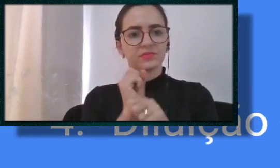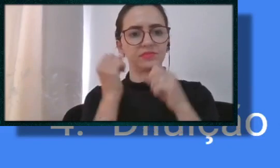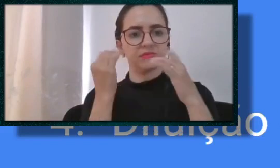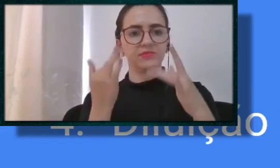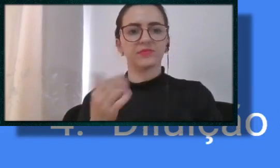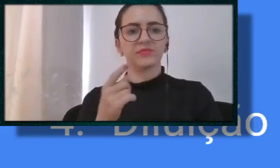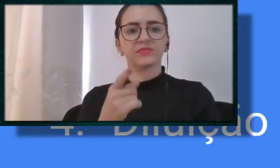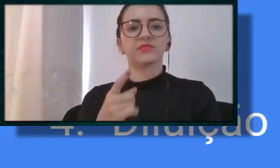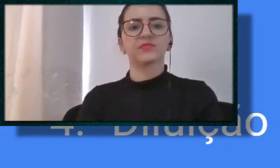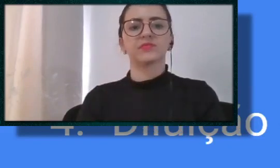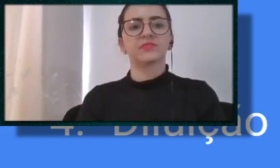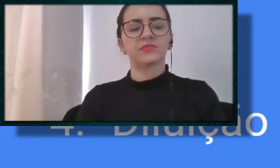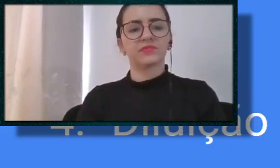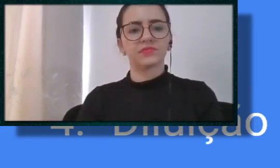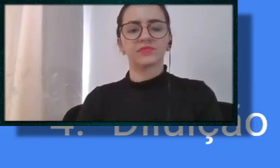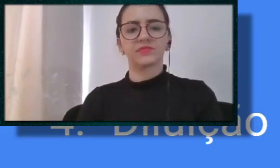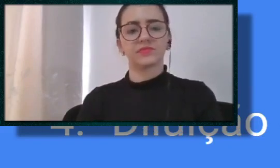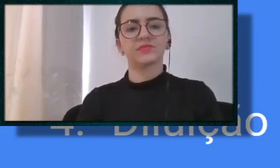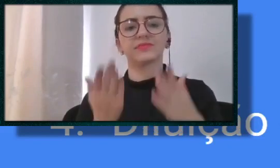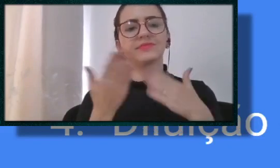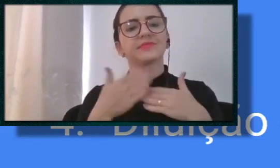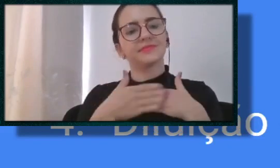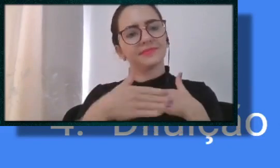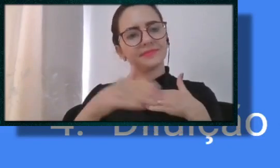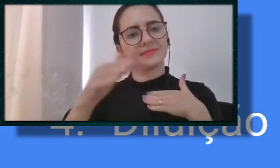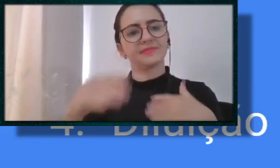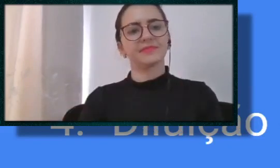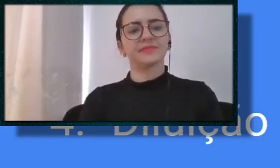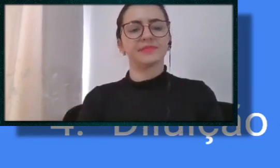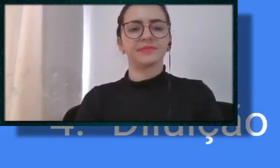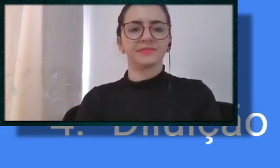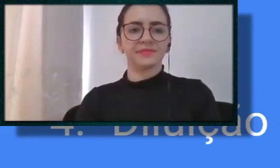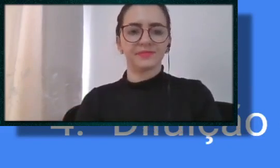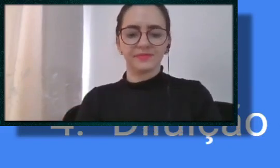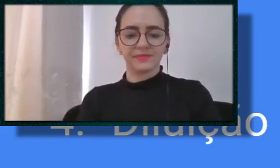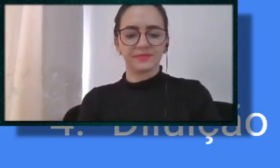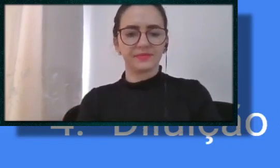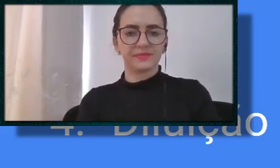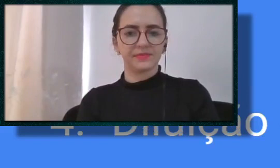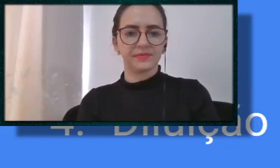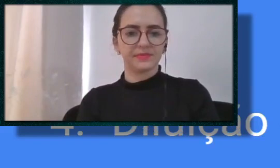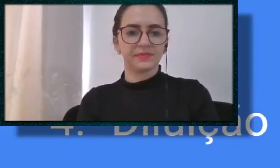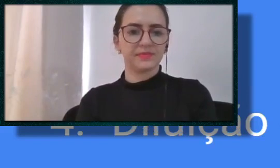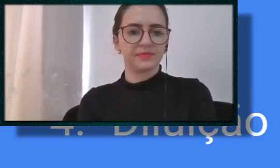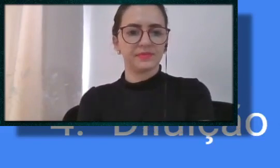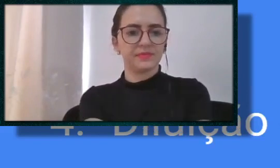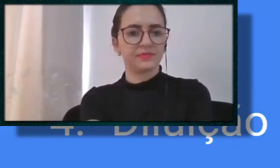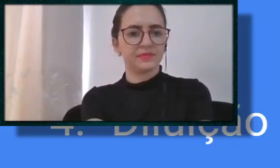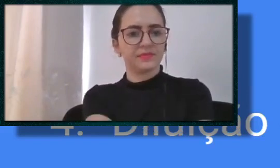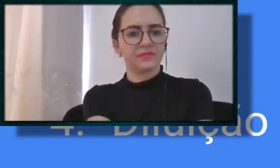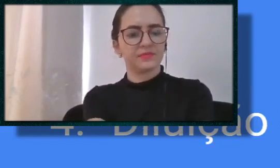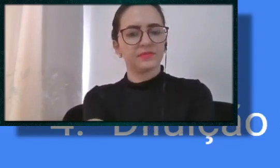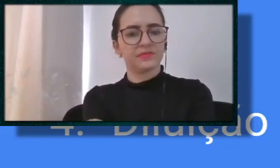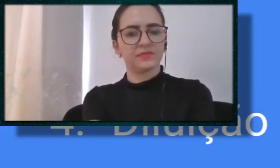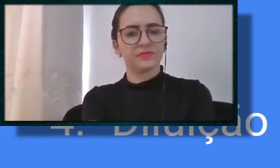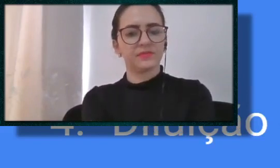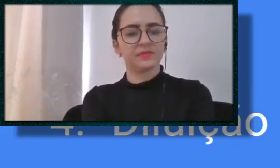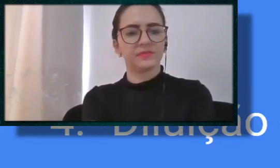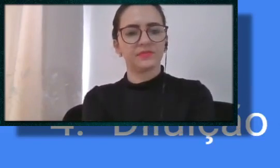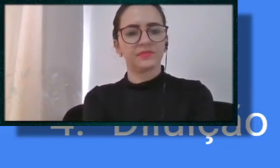A gente parou nesse de cá, ó. Onde? O que é que a gente já está falando? Agora a gente está falando de mistura de